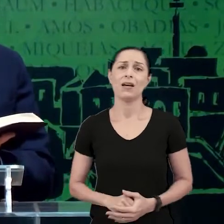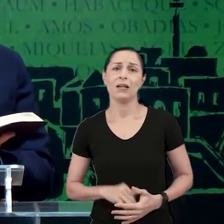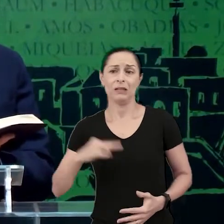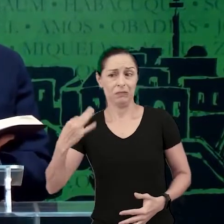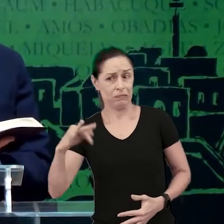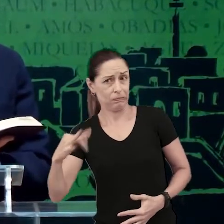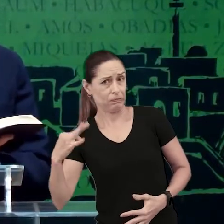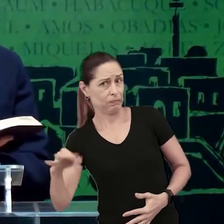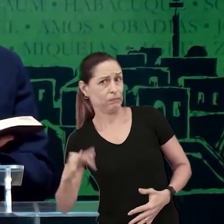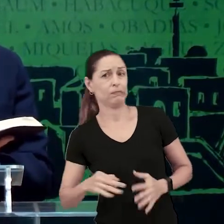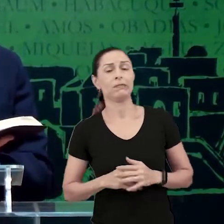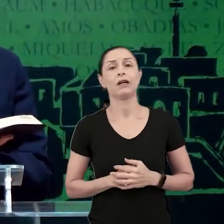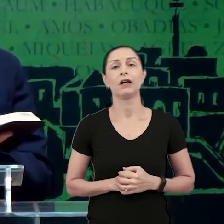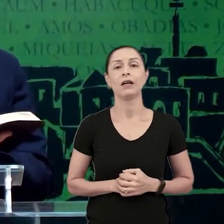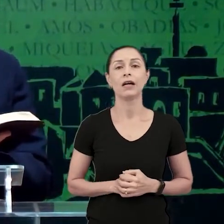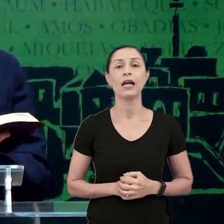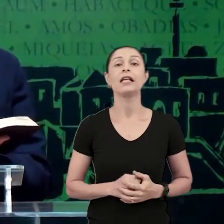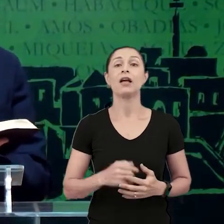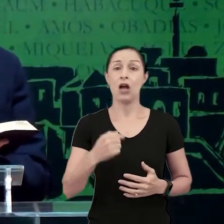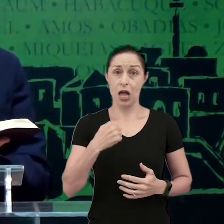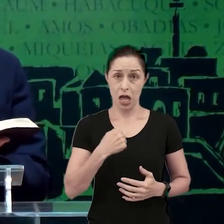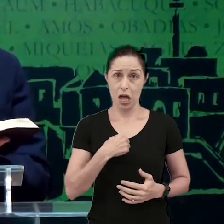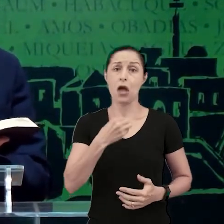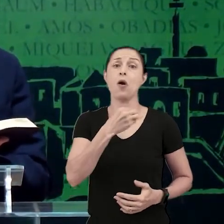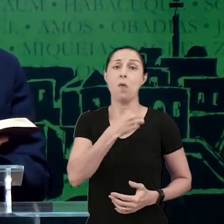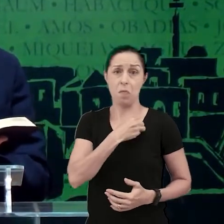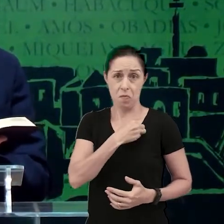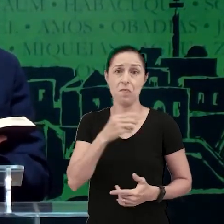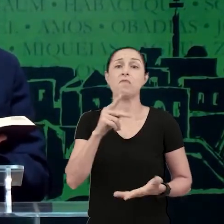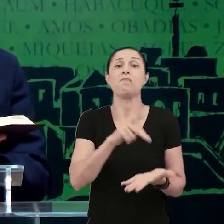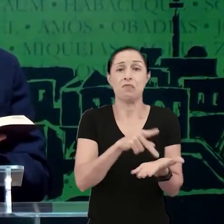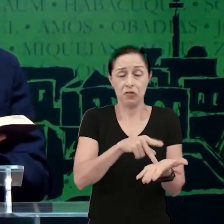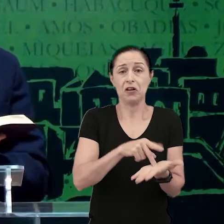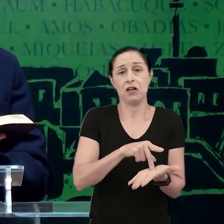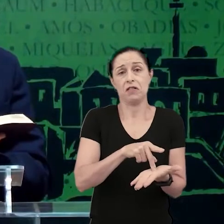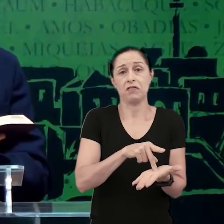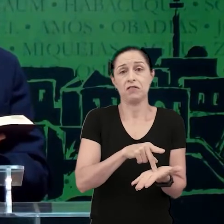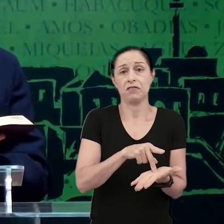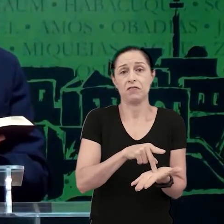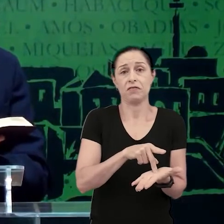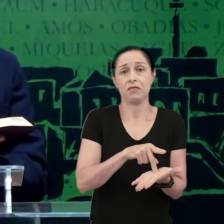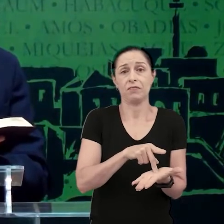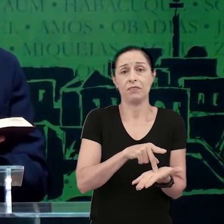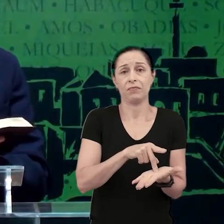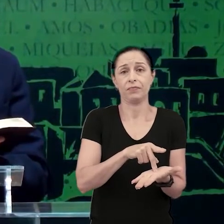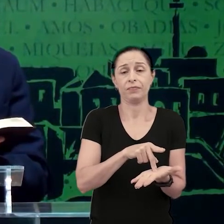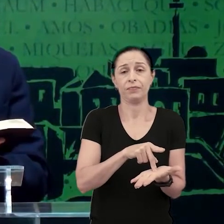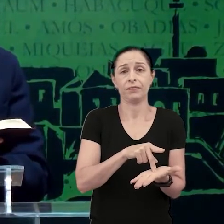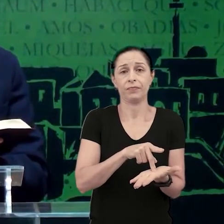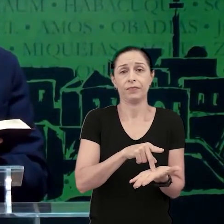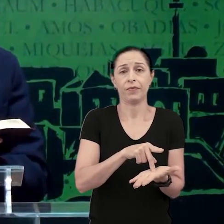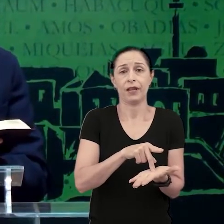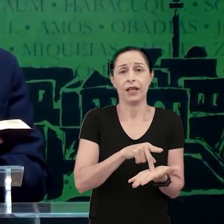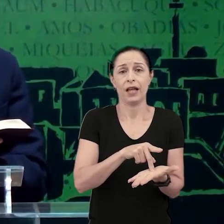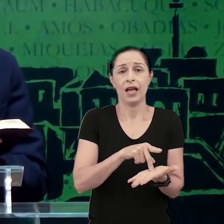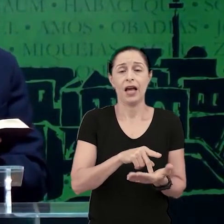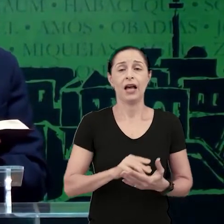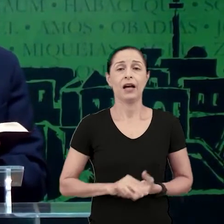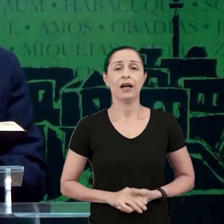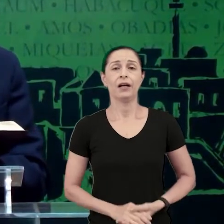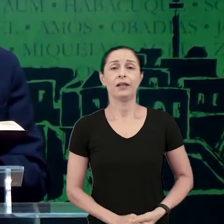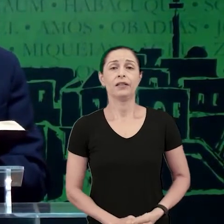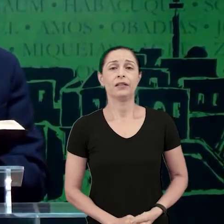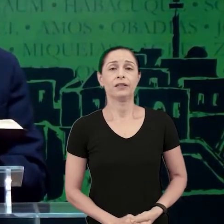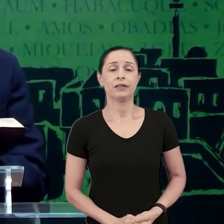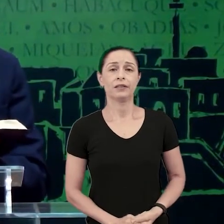nós consequências, e consequências amargas. Ele está dizendo isso, eu não estou desculpando o meu pecado, eu não estou dizendo